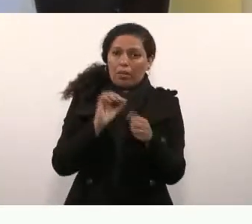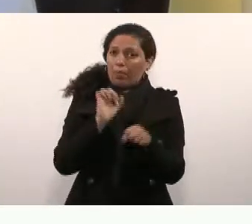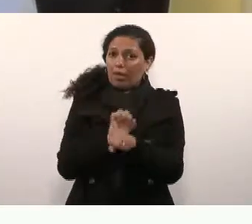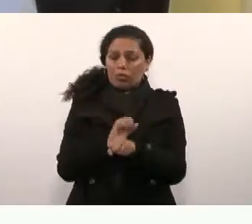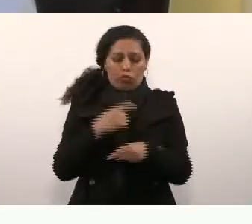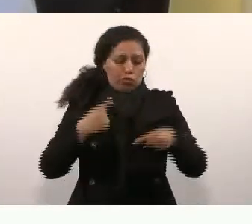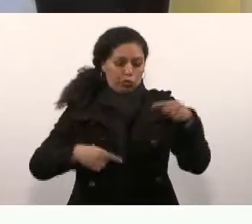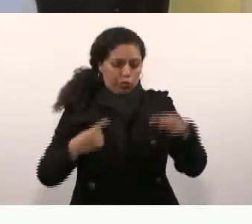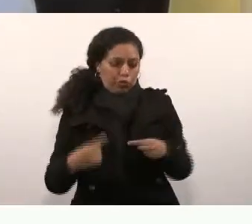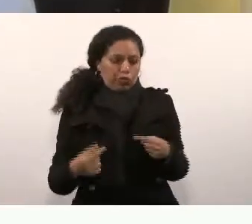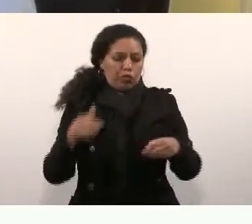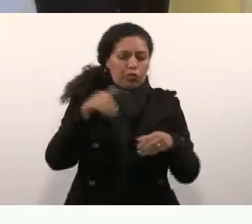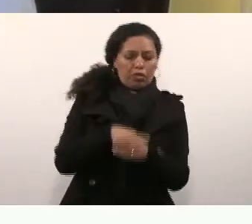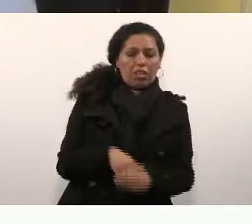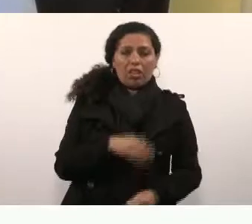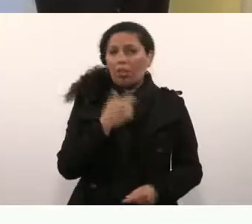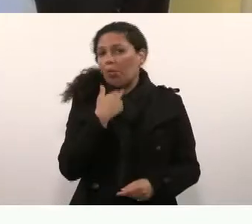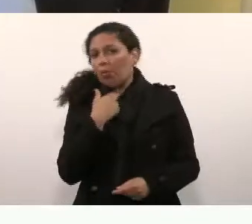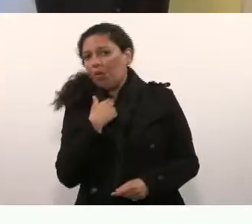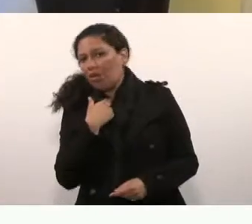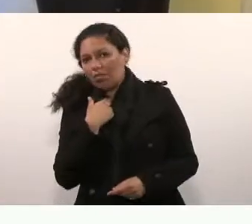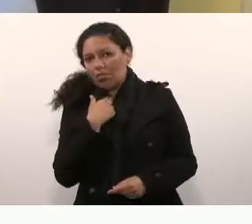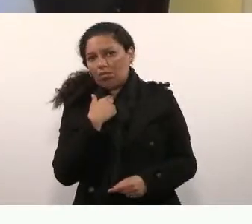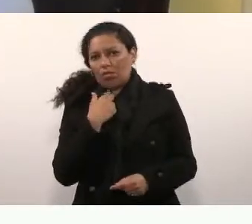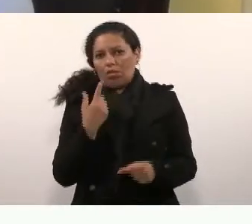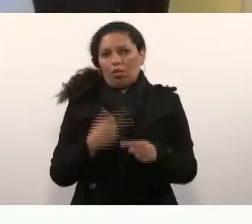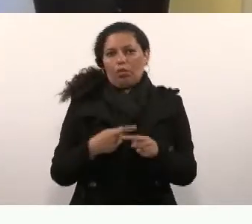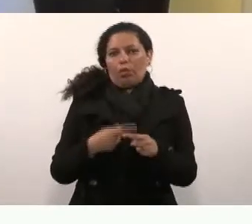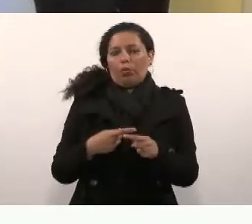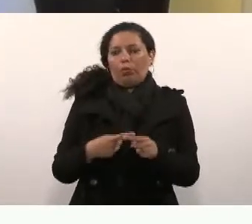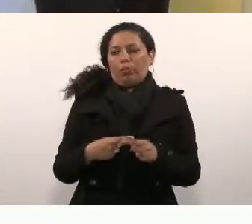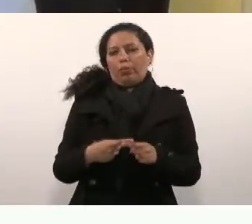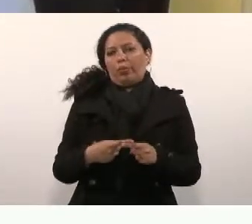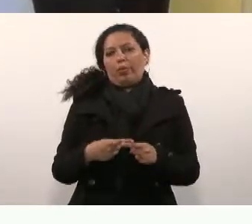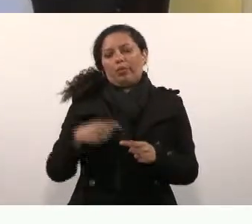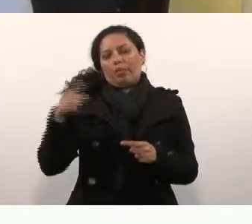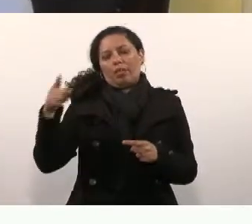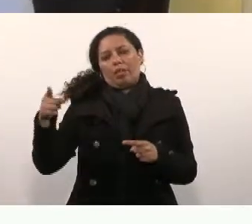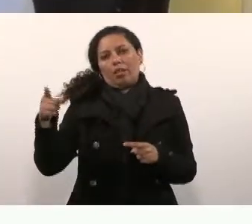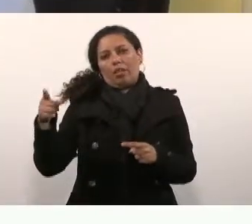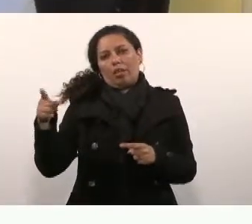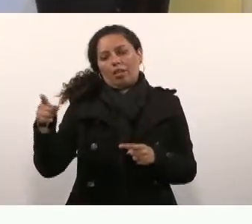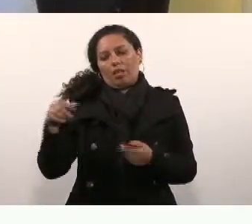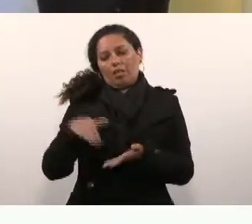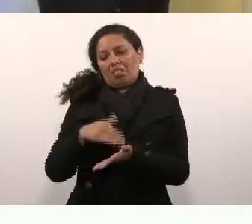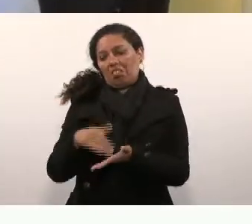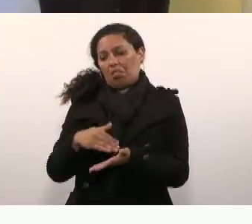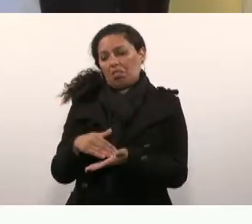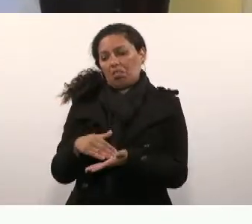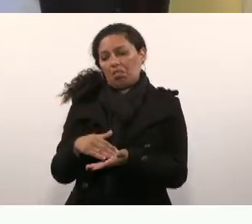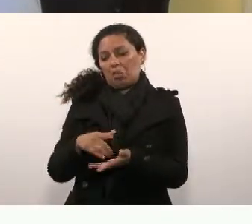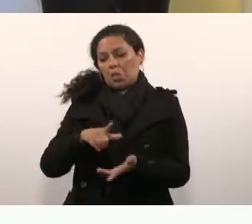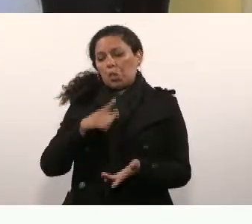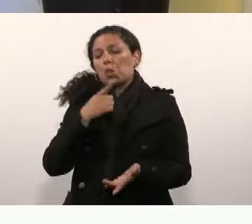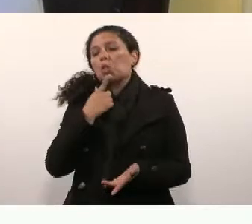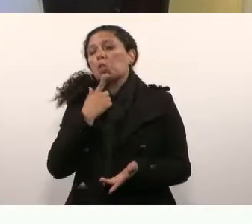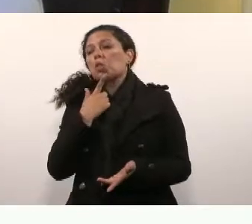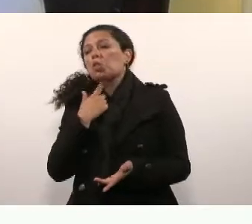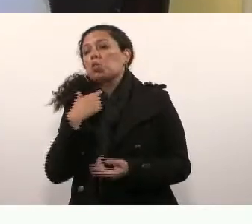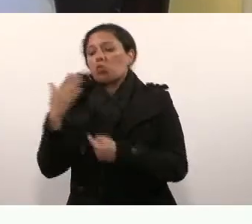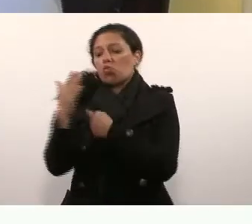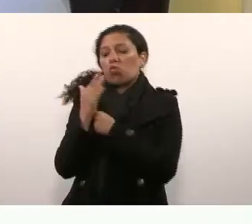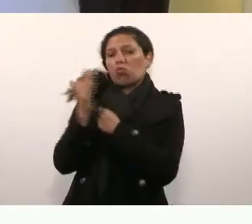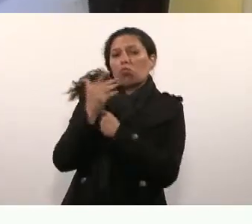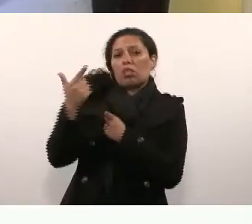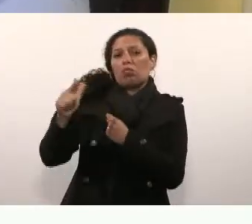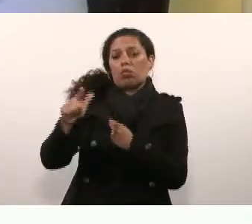discutir, sem poder votar, por conta da ineficiência, talvez, ou da falta de interesse do governo em mandar esse estudo para a